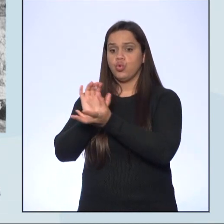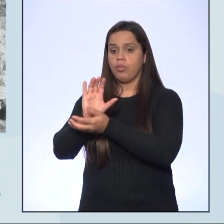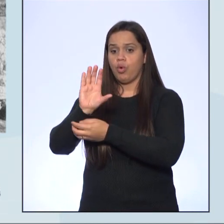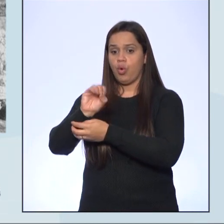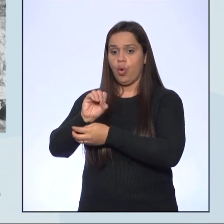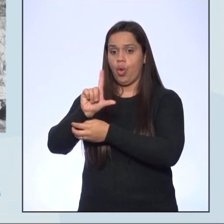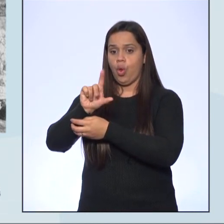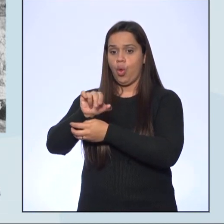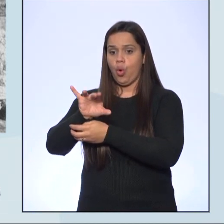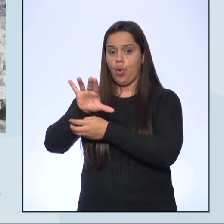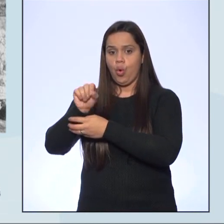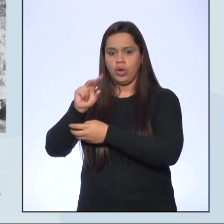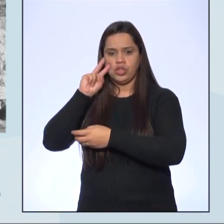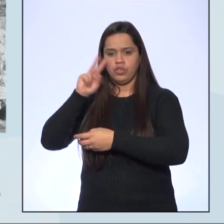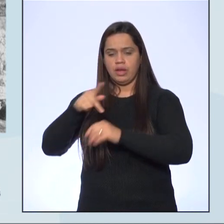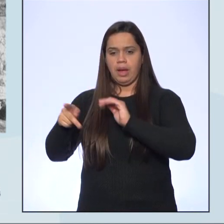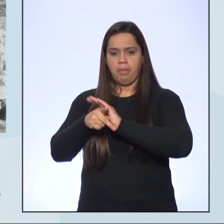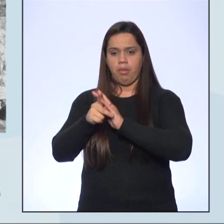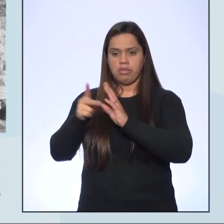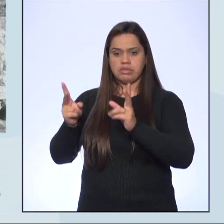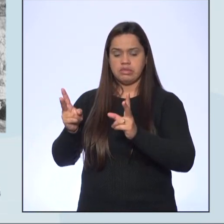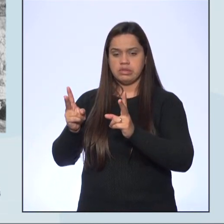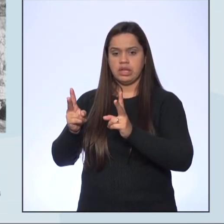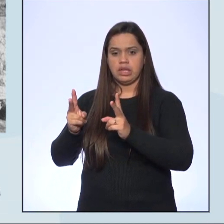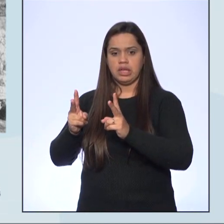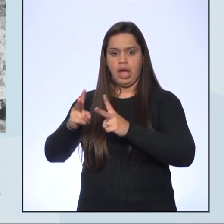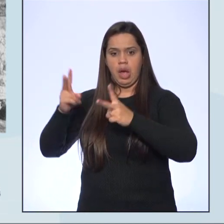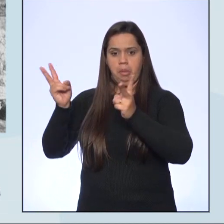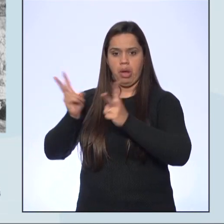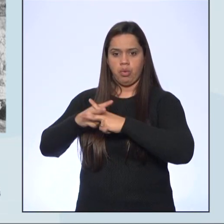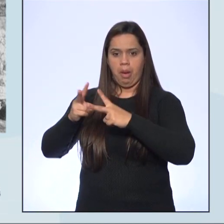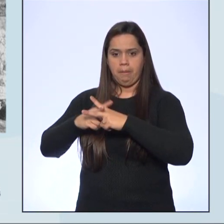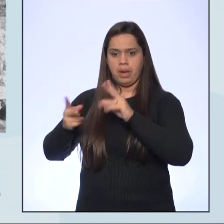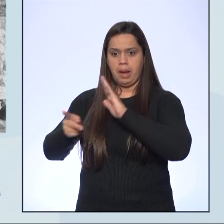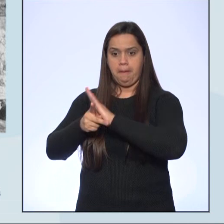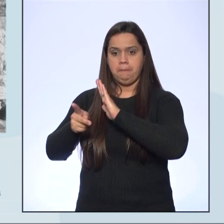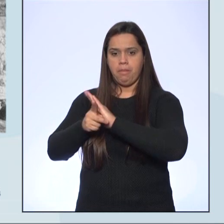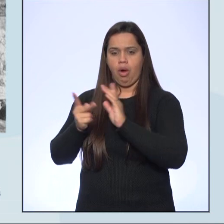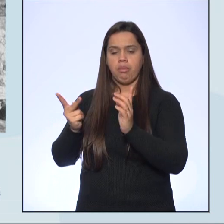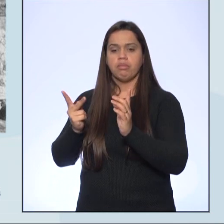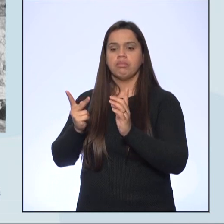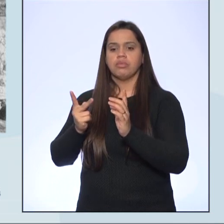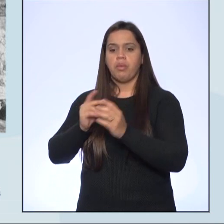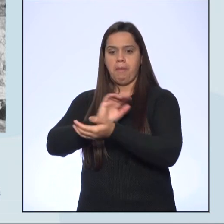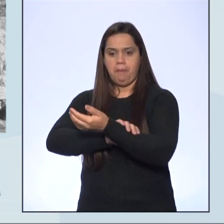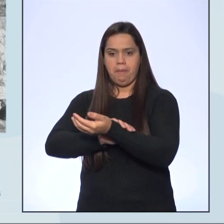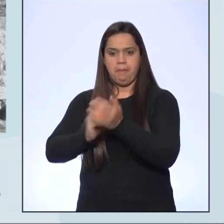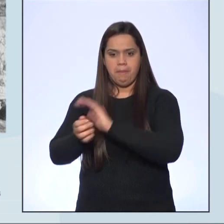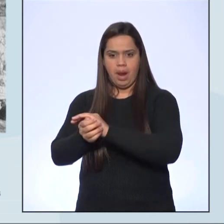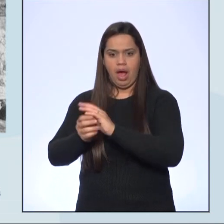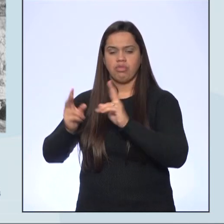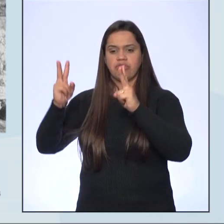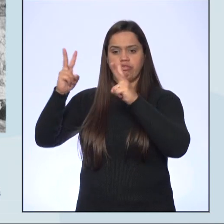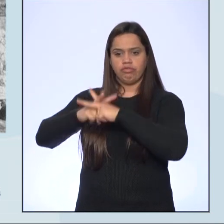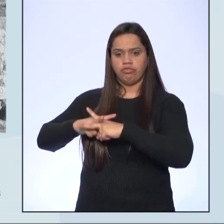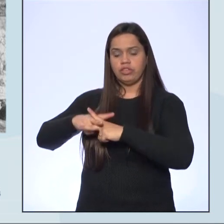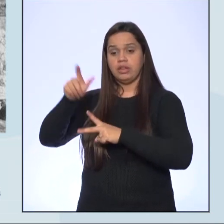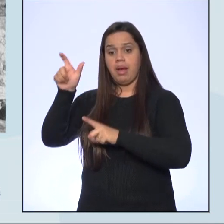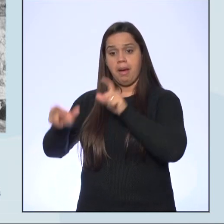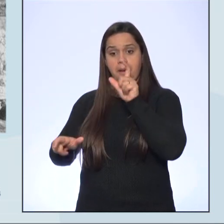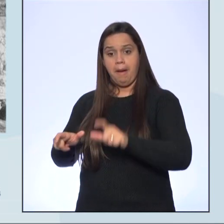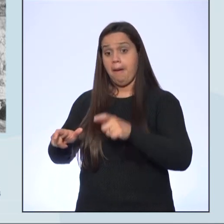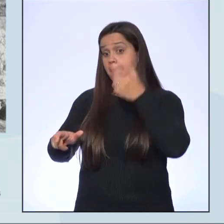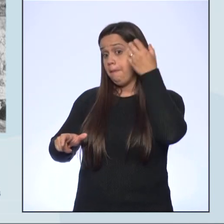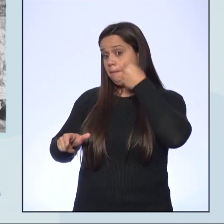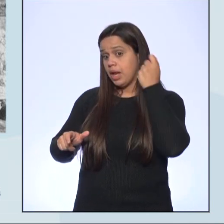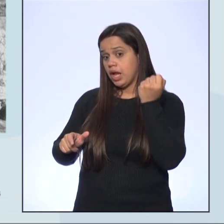conflito mais braçal, né? Mas a gente vê ali que tem brancos contra negros lutando. E,